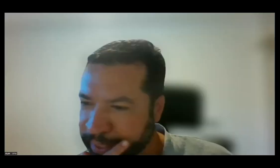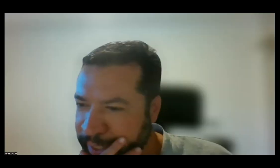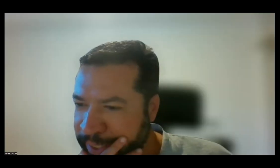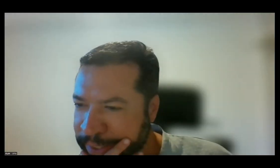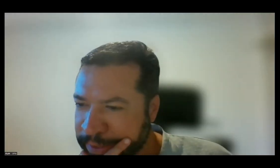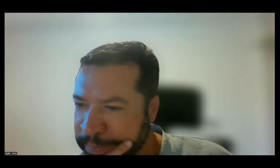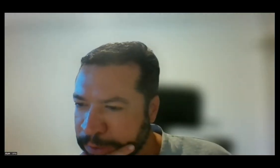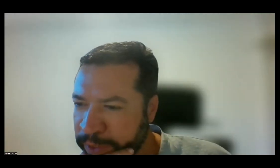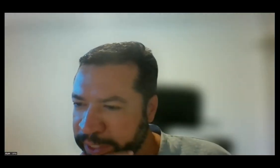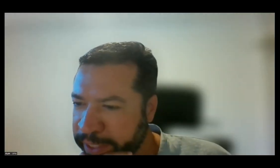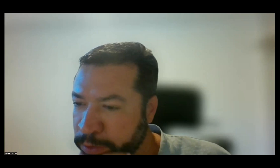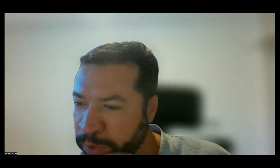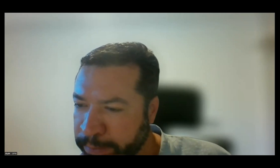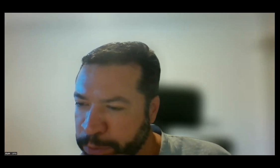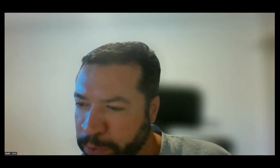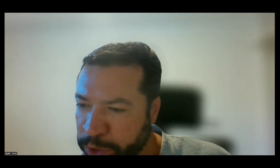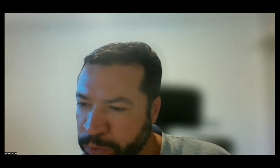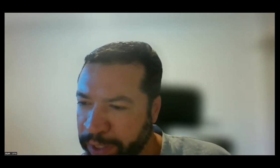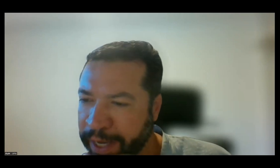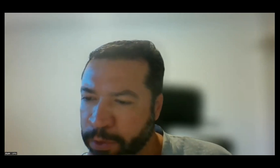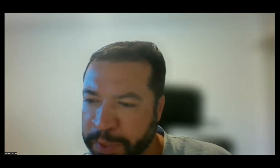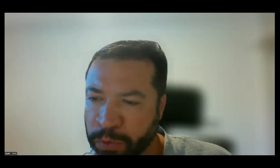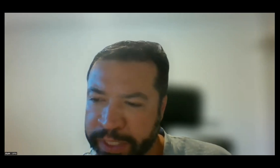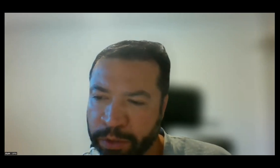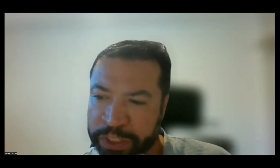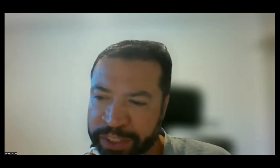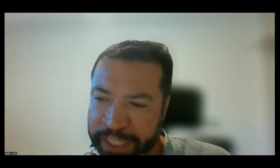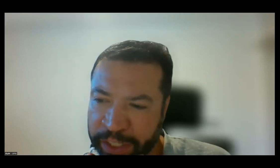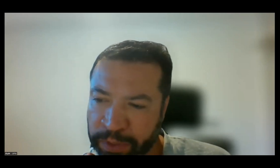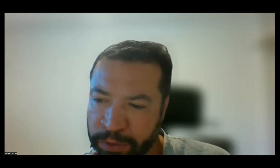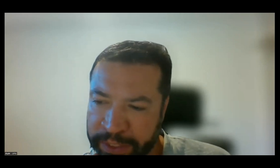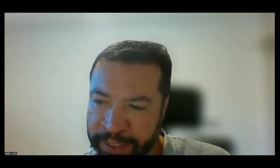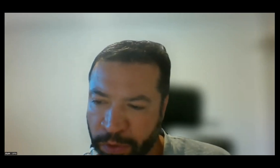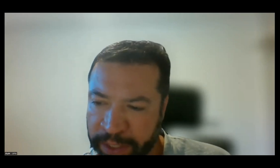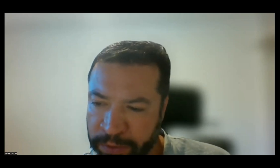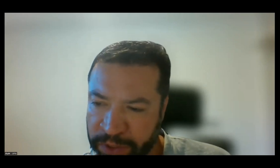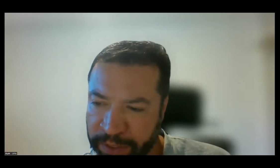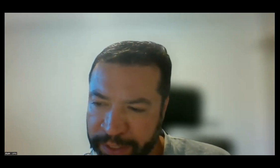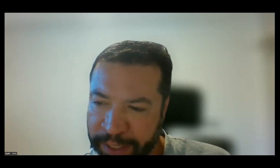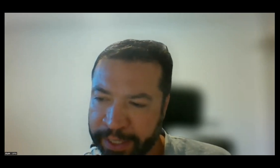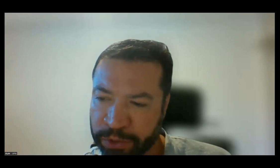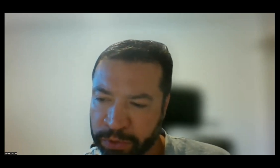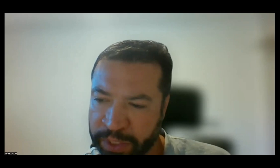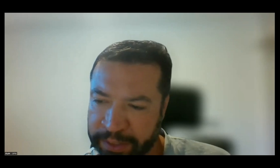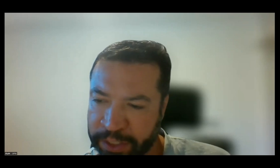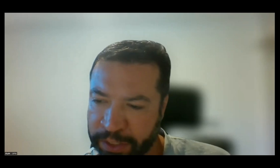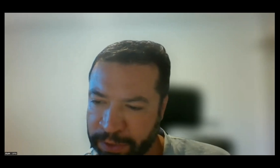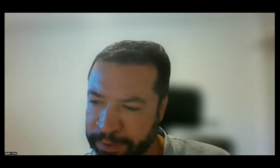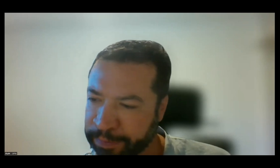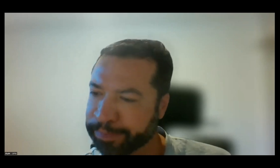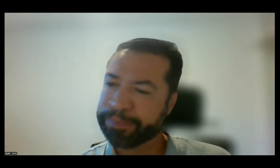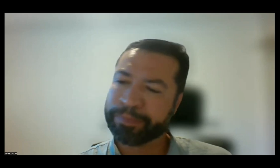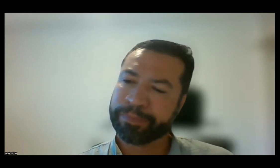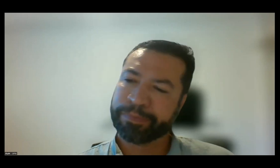A Maria Tereza pergunta aqui, dentro do tema exposto, há como incluir os desreguladores endócrinos? Há estudos nesse